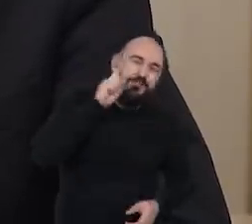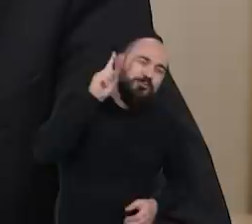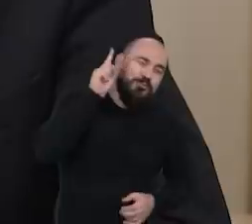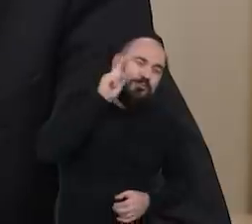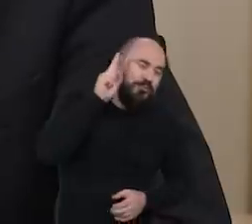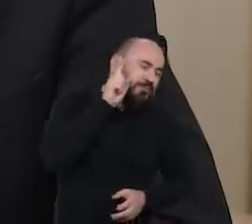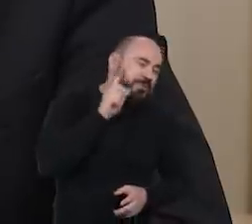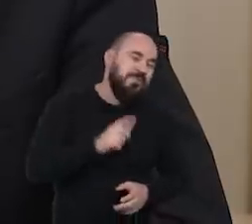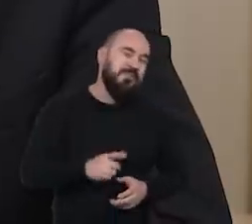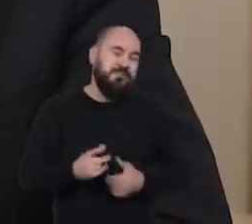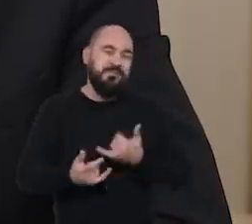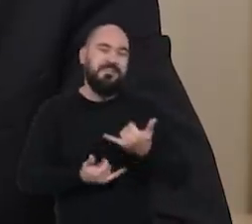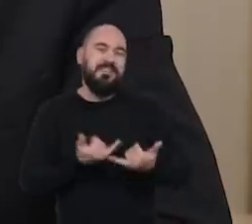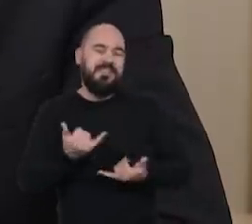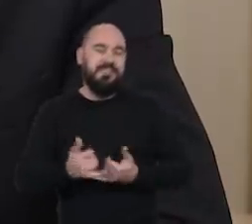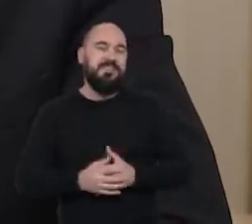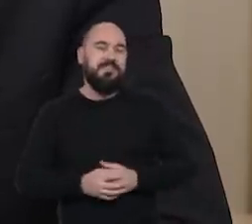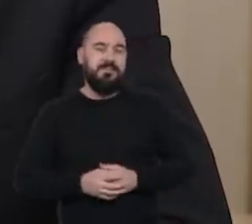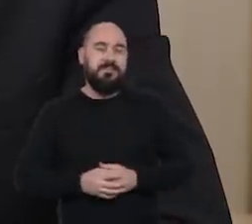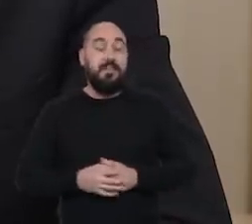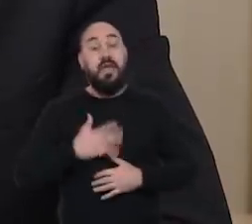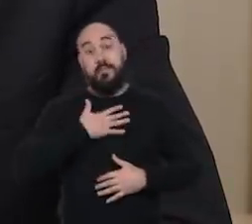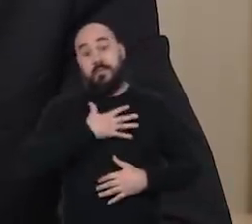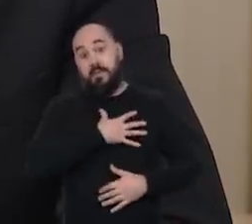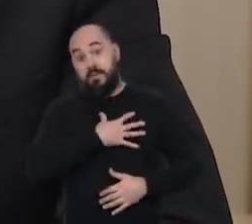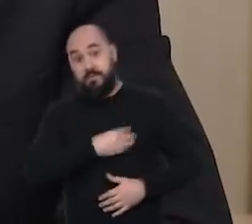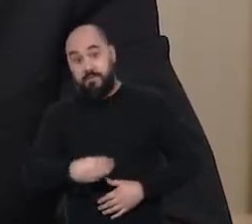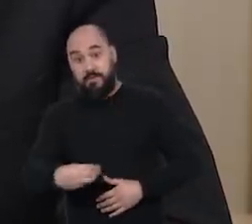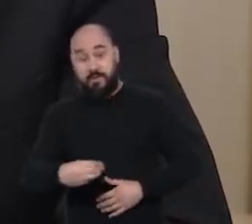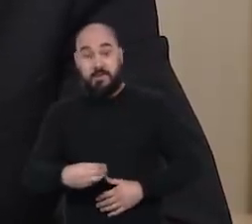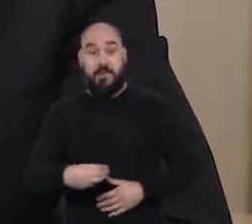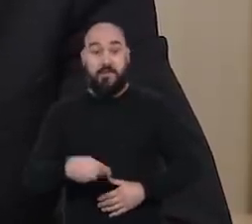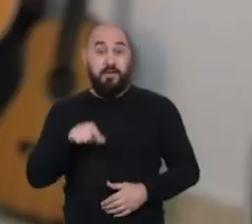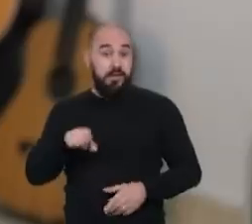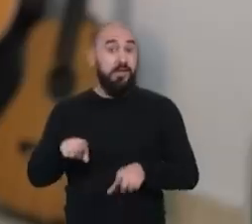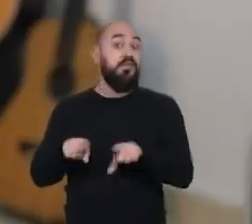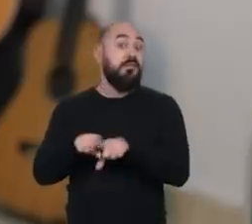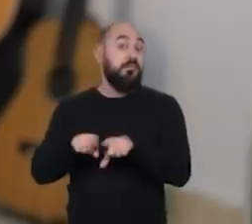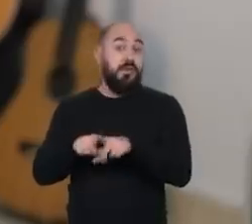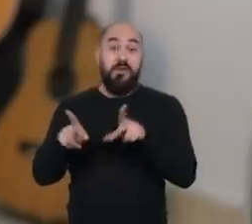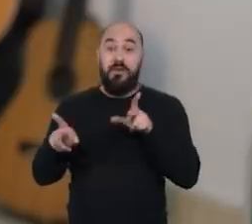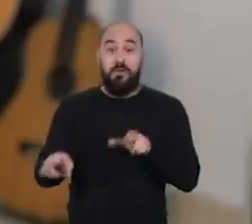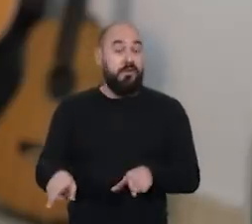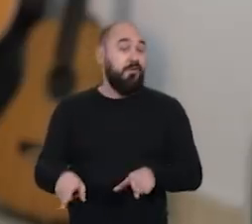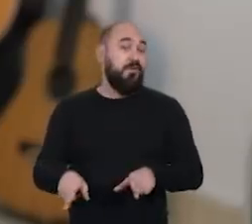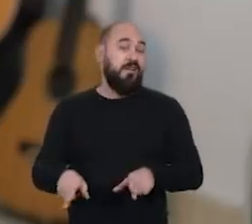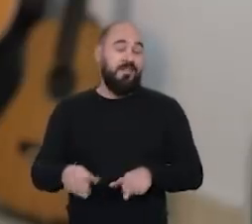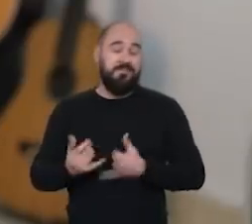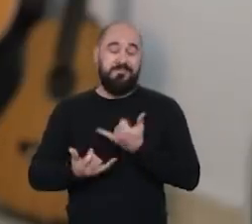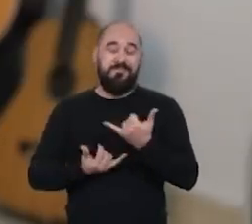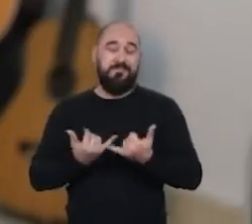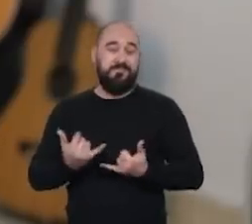Aí nasceu a minha filha, Lízia, ela aprendeu também. todos os finais de ano, nós tínhamos